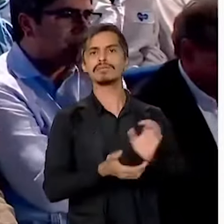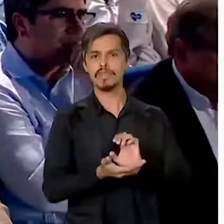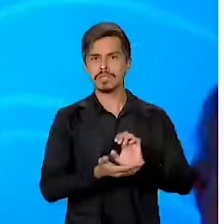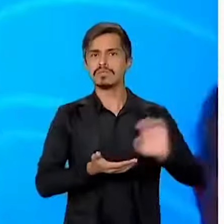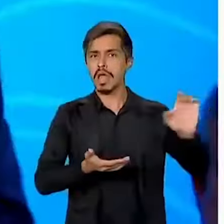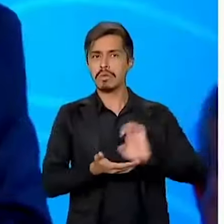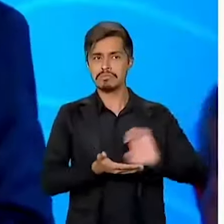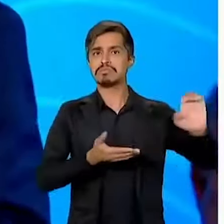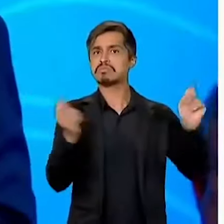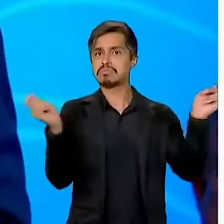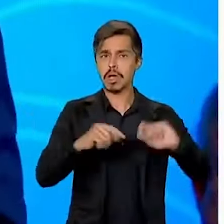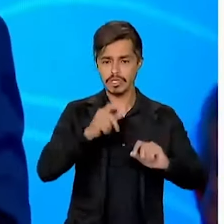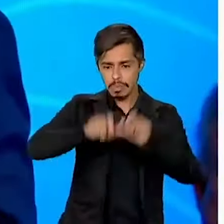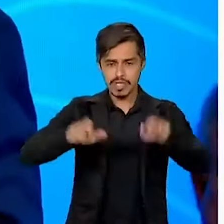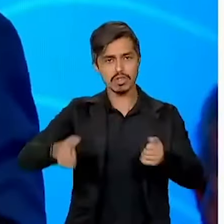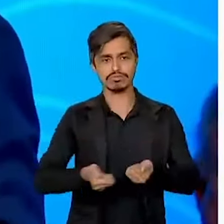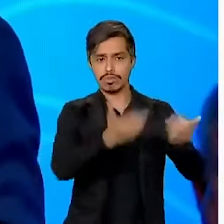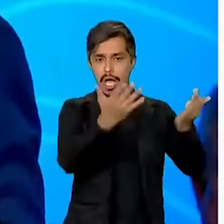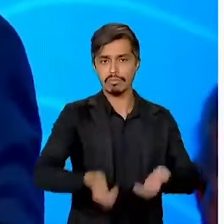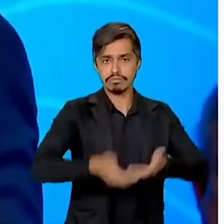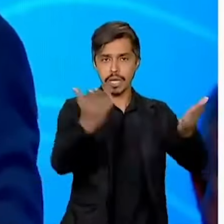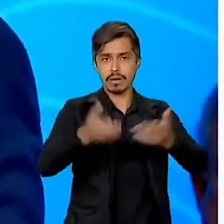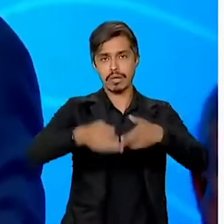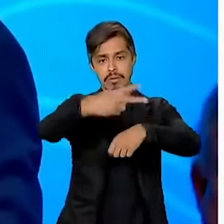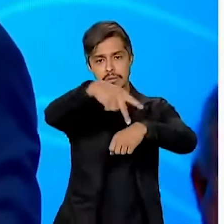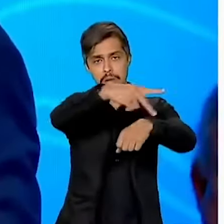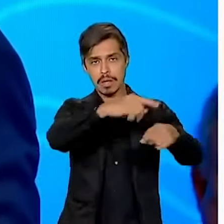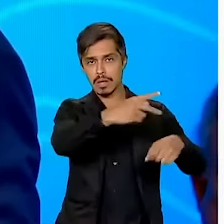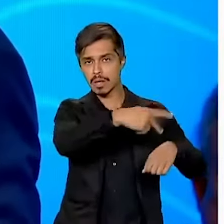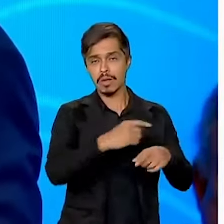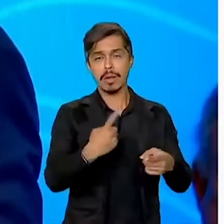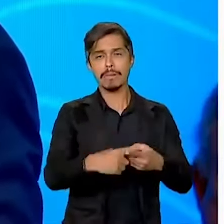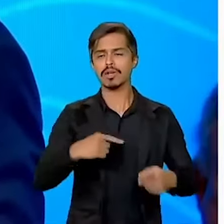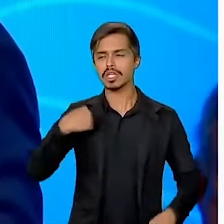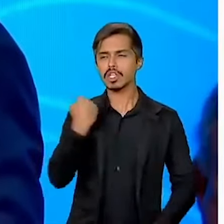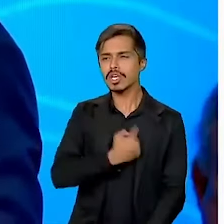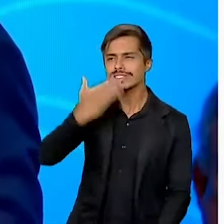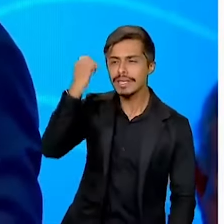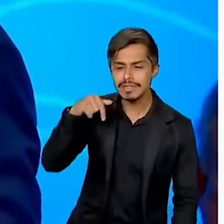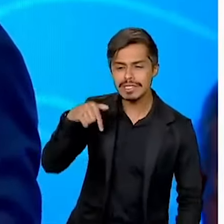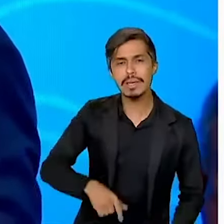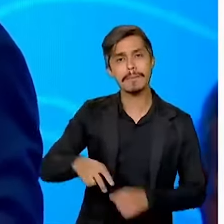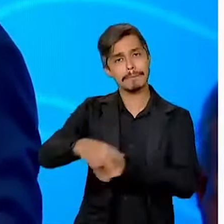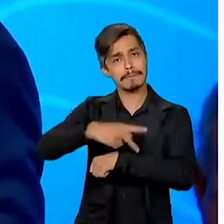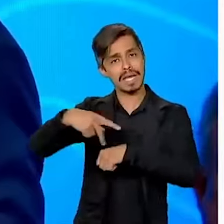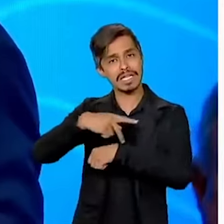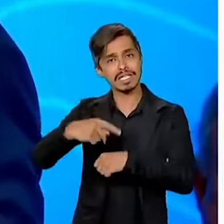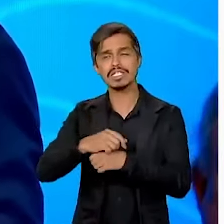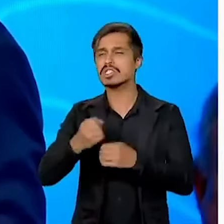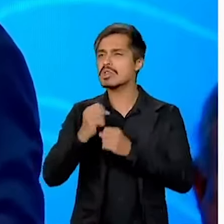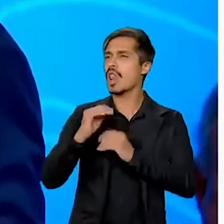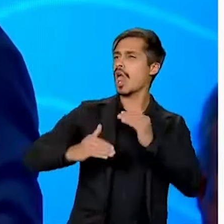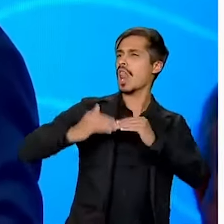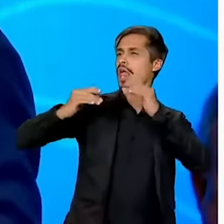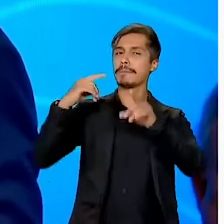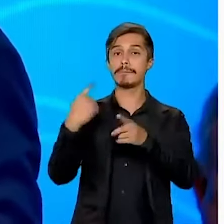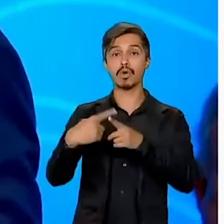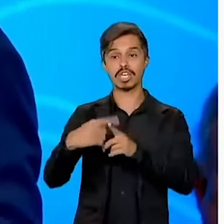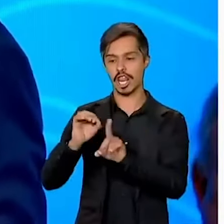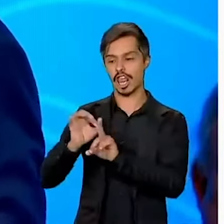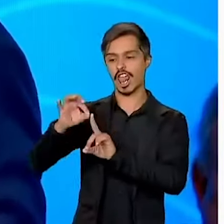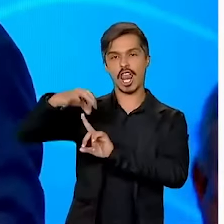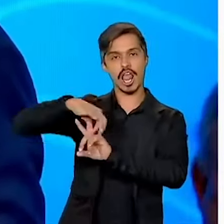obra. Porque a gente precisa ter consciência que esse país só será grande, não quando a gente estiver exportando muita soja ou muito minério de